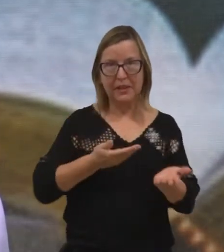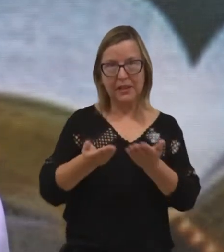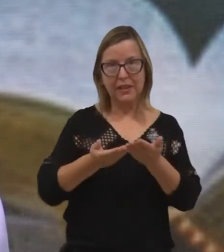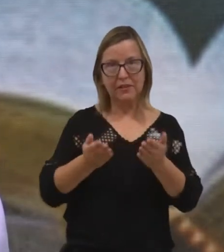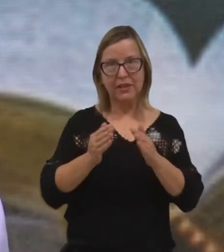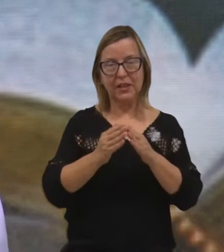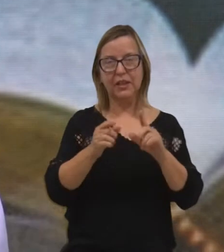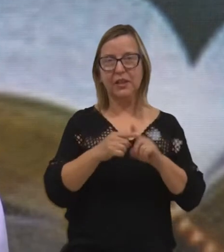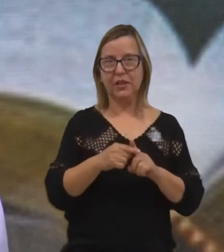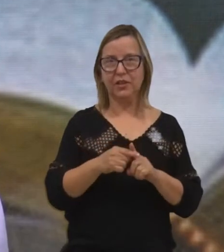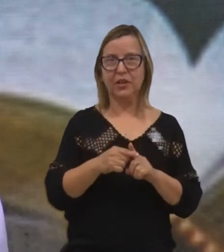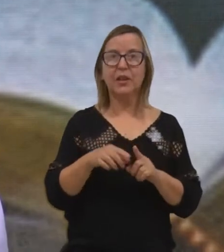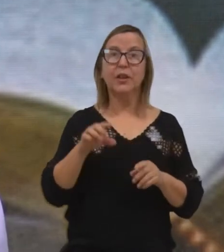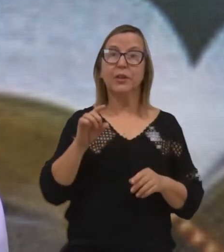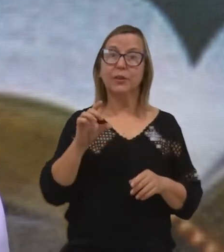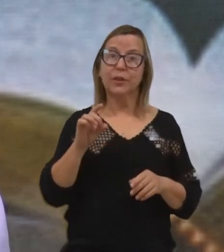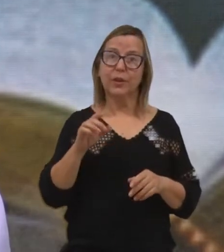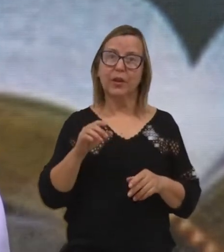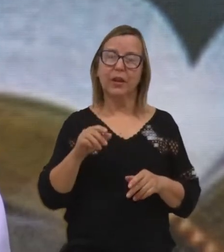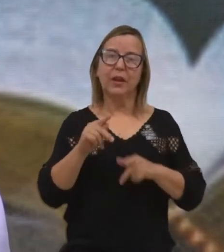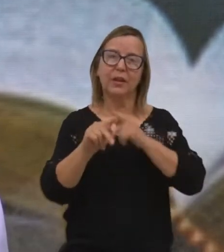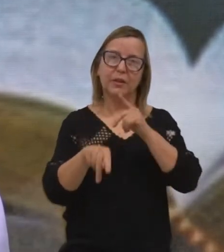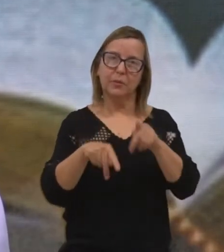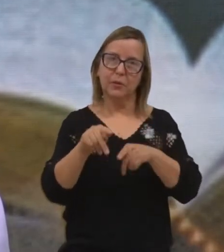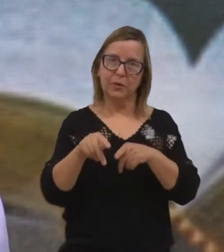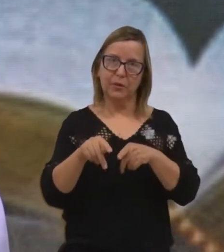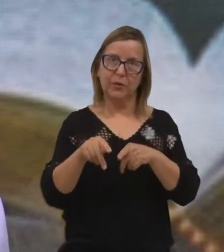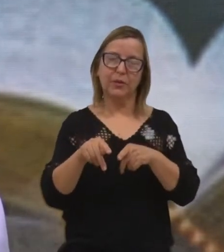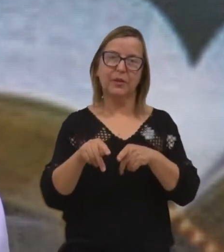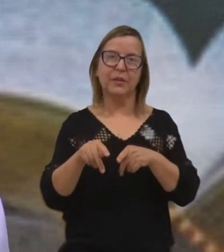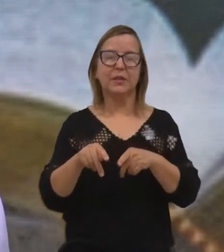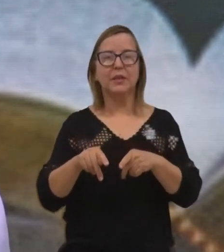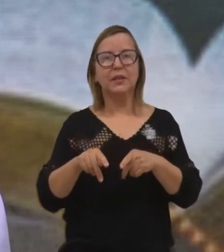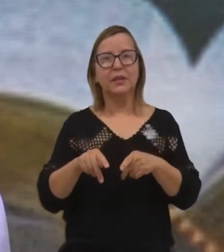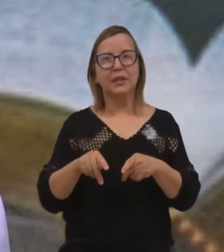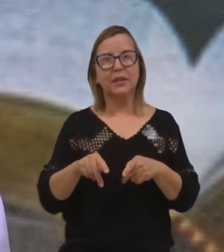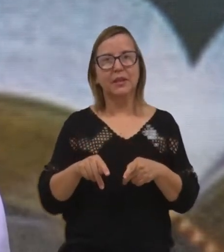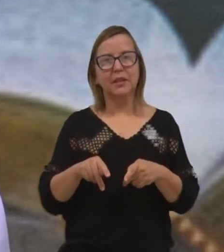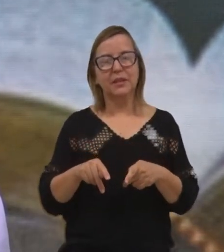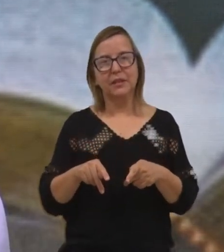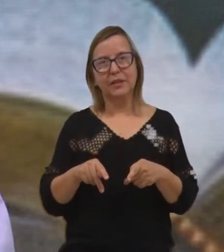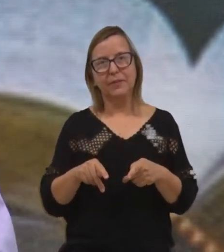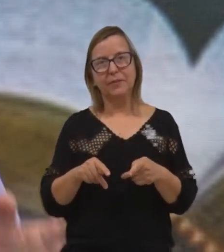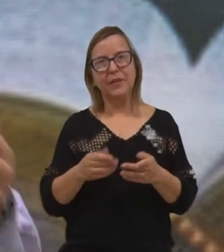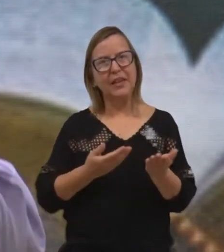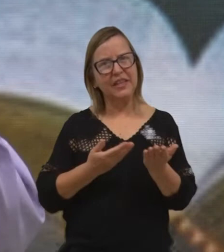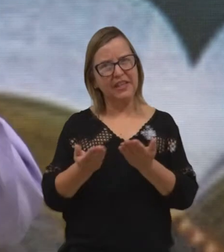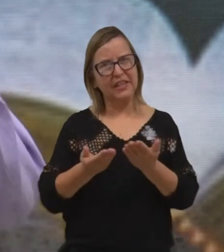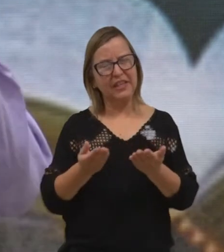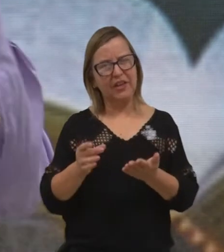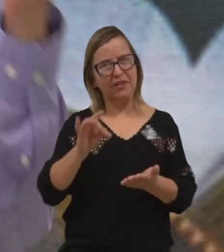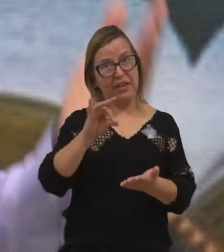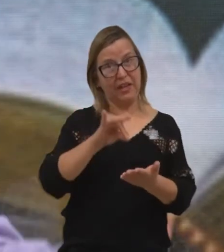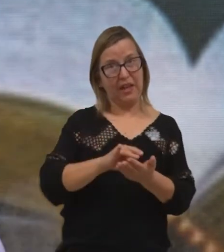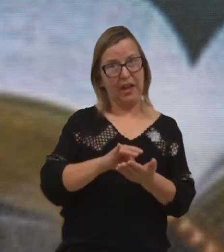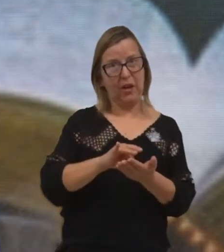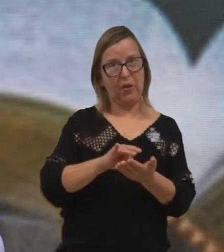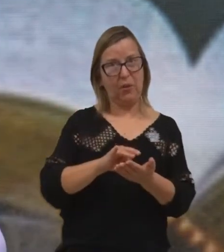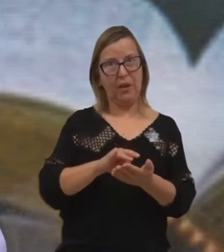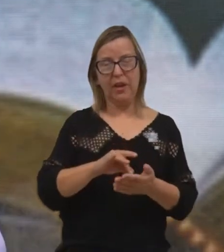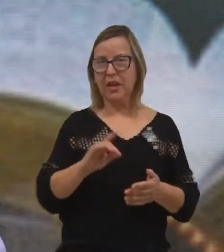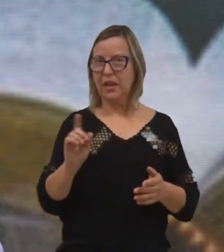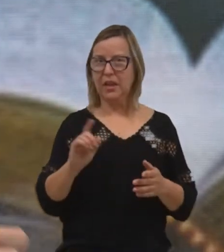a posição de servos de fato, e não de senhores da igreja, que trocam o